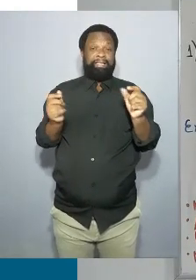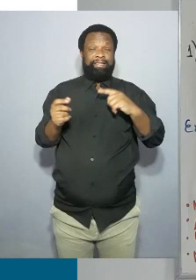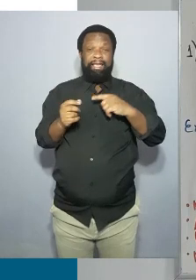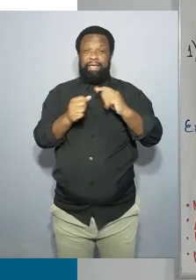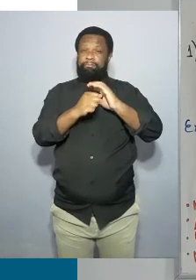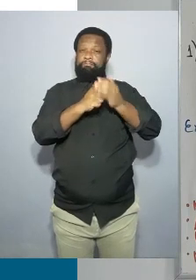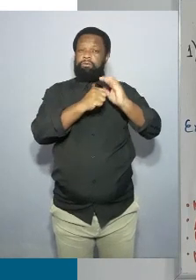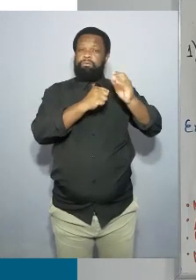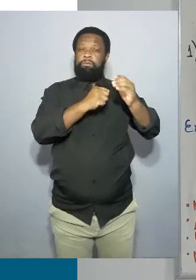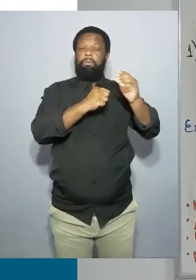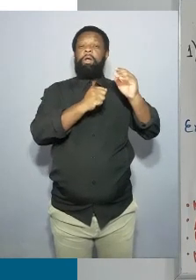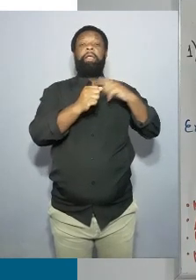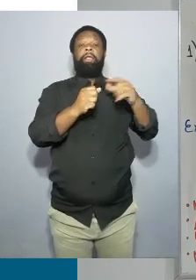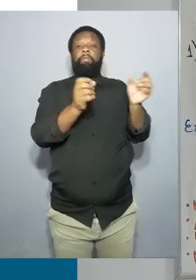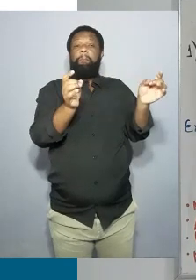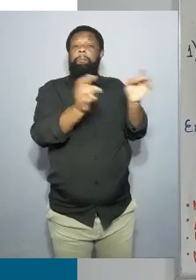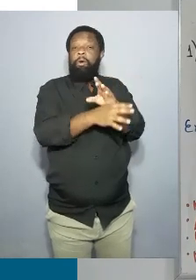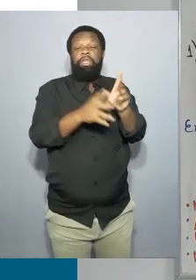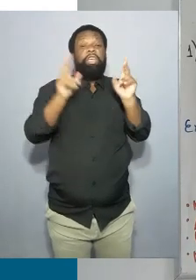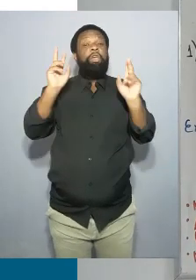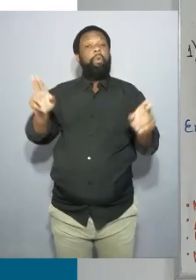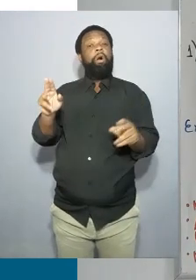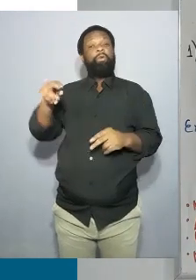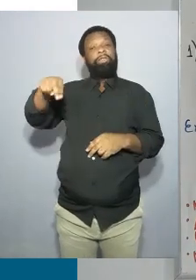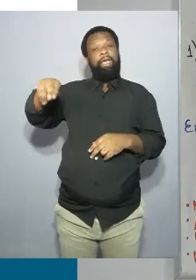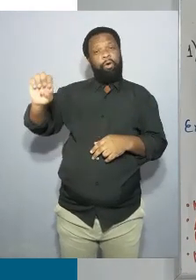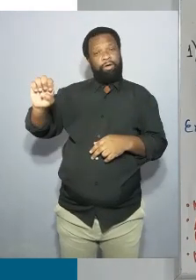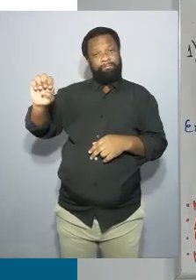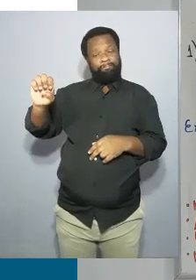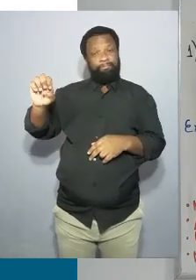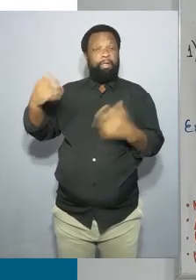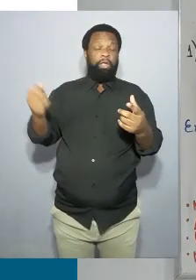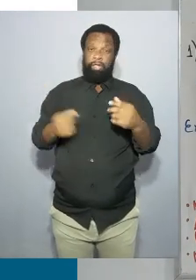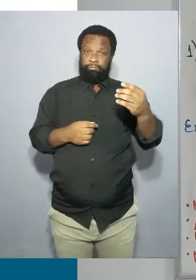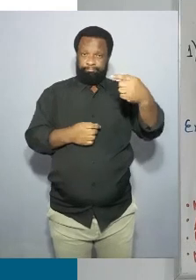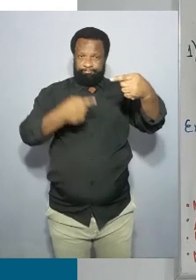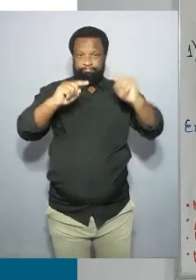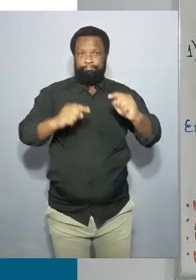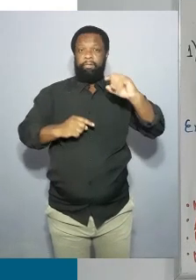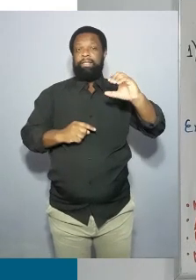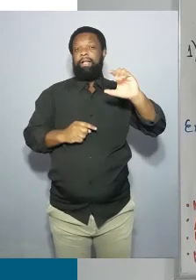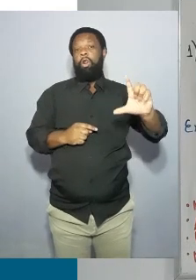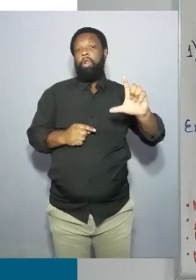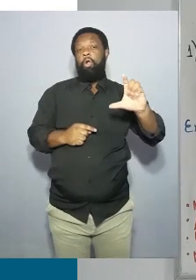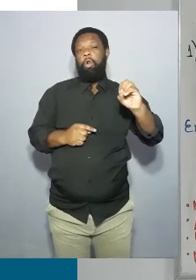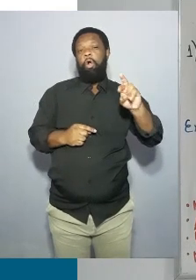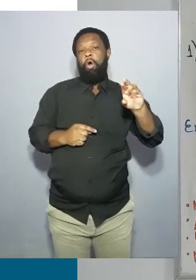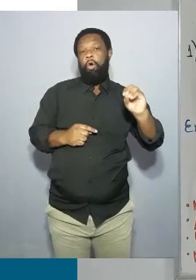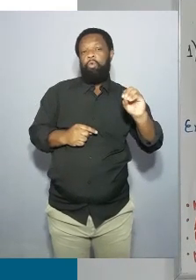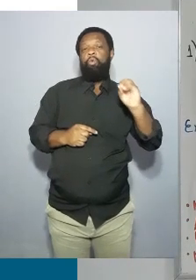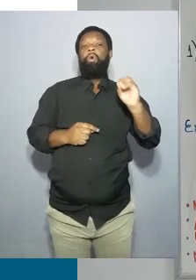a distribuição eletrônica, ele fica com a configuração eletrônica do neônio. O cloro, ele